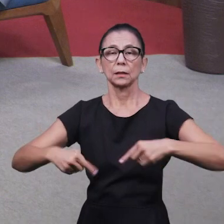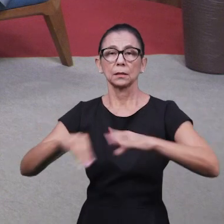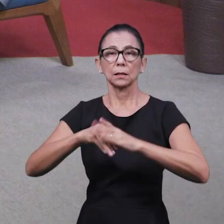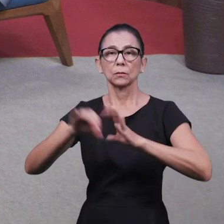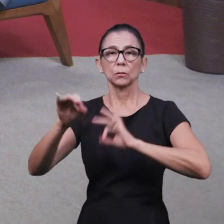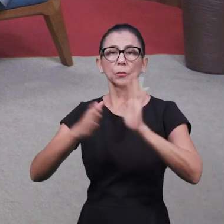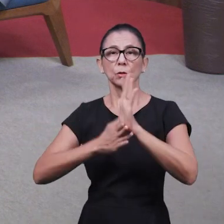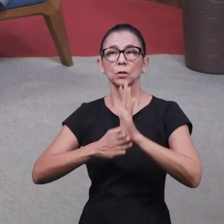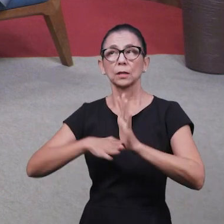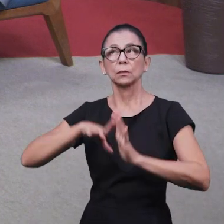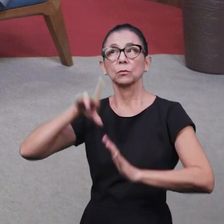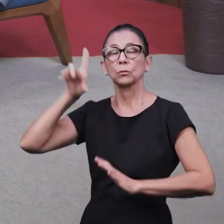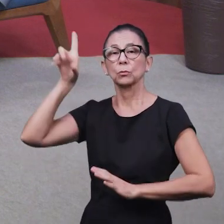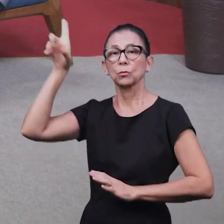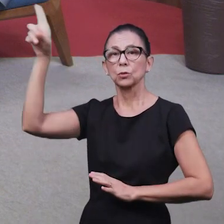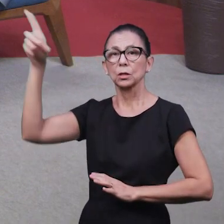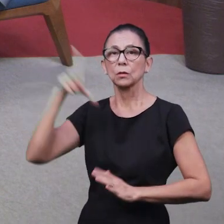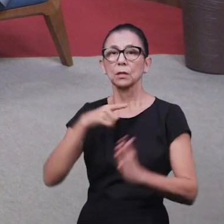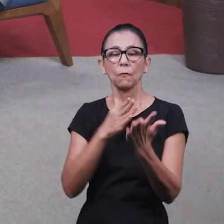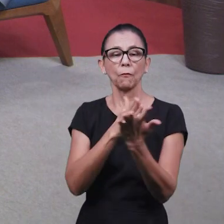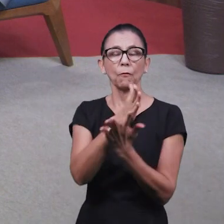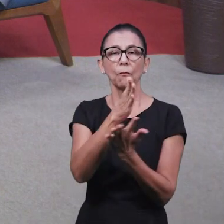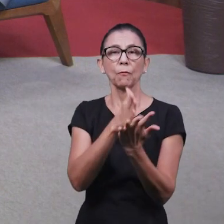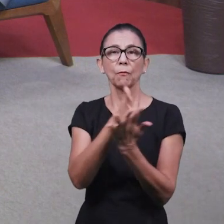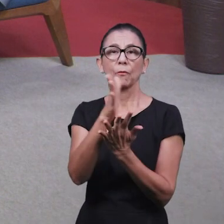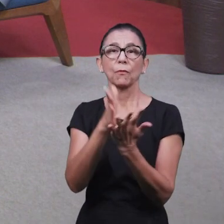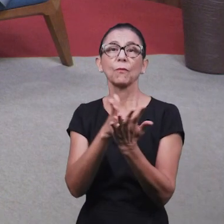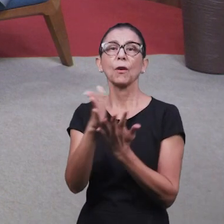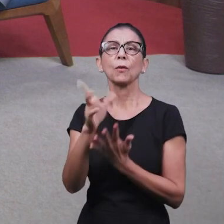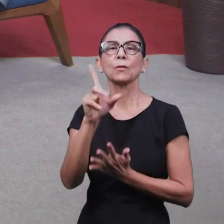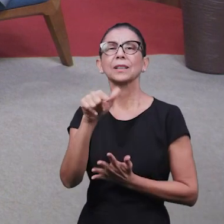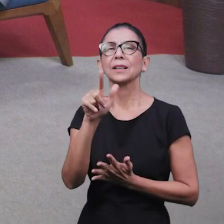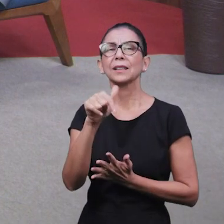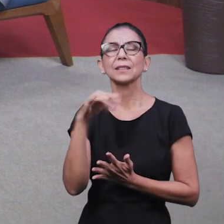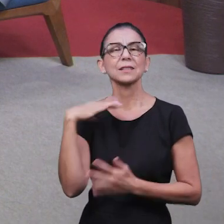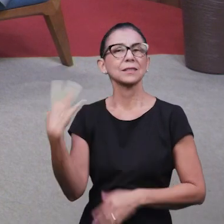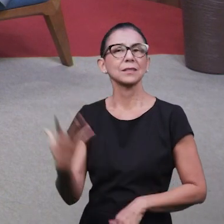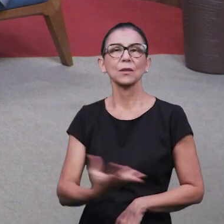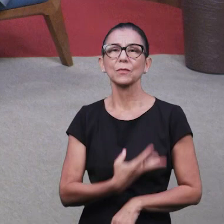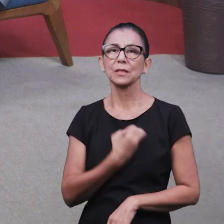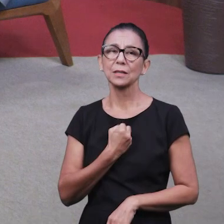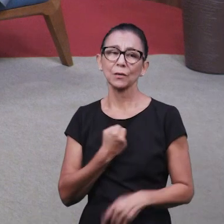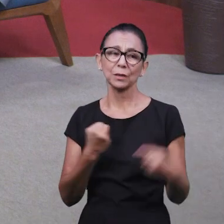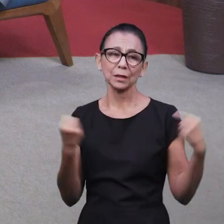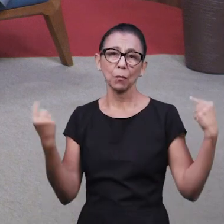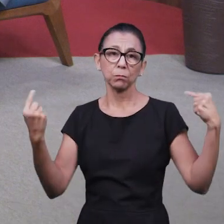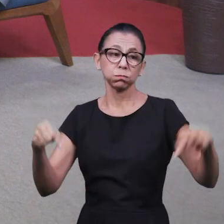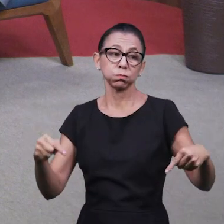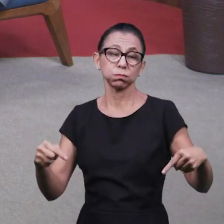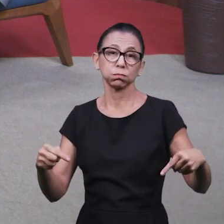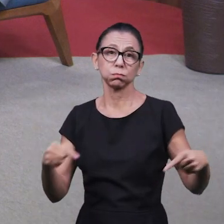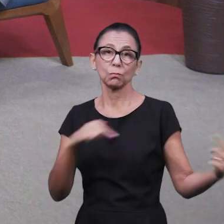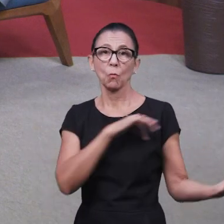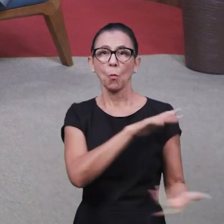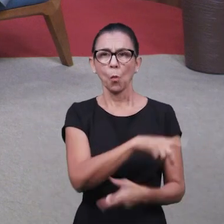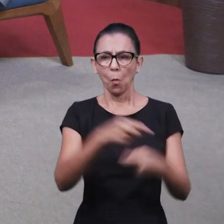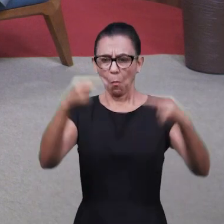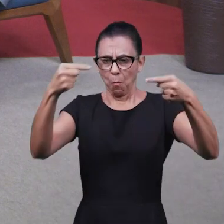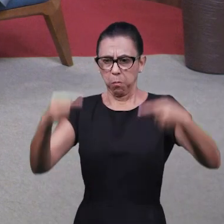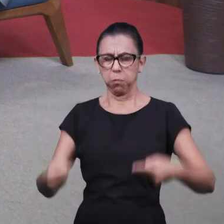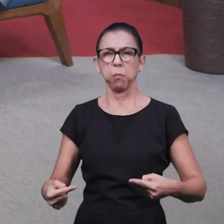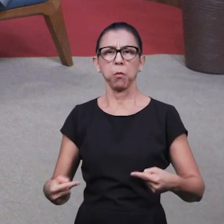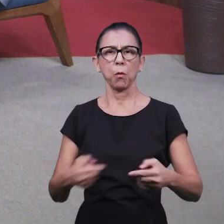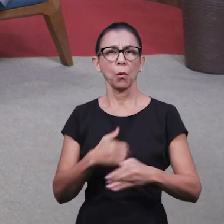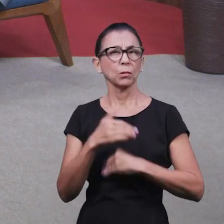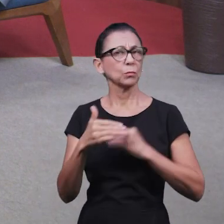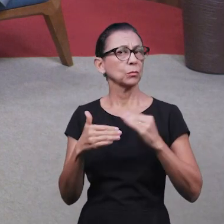projeto de Deus, porque o projeto de Deus tem uma linha, que é a linha da salvação. Então tudo é contrário, tudo é oposto a isso, né? O mundo é oposto, todas